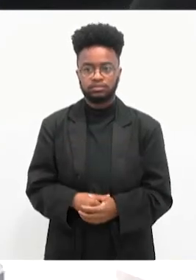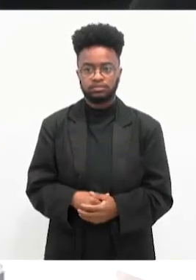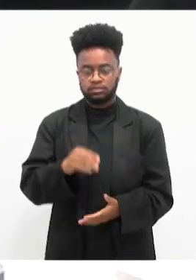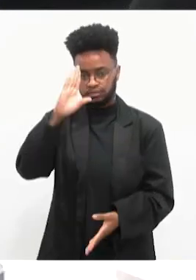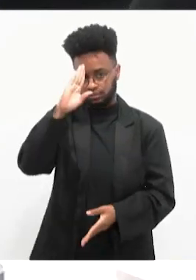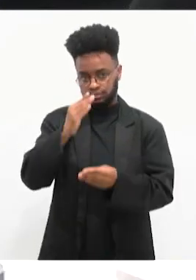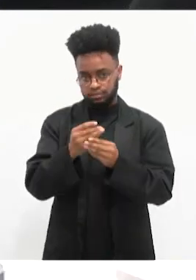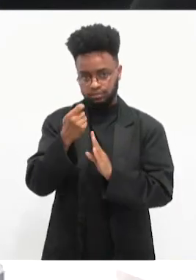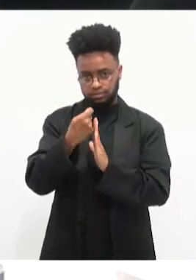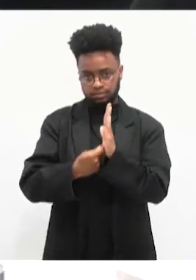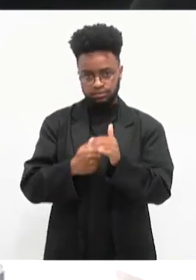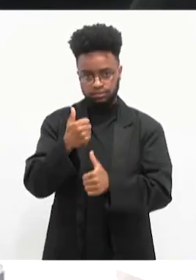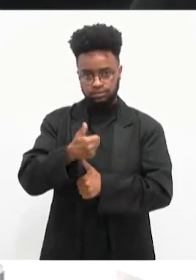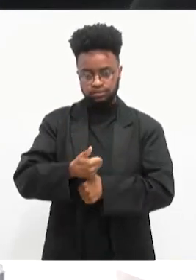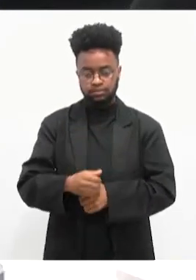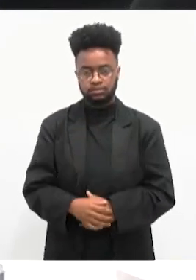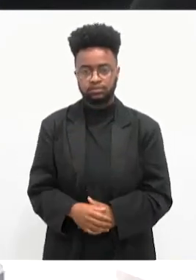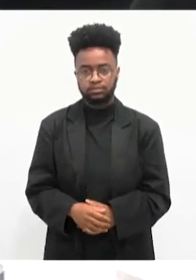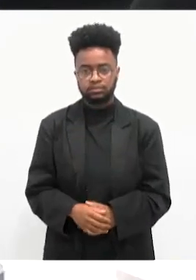concluindo por substitutivo.